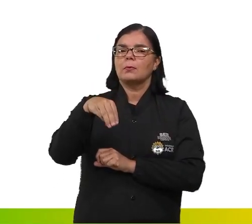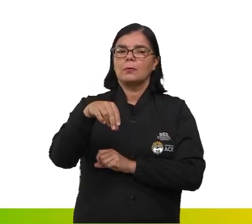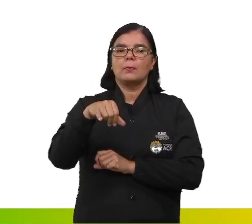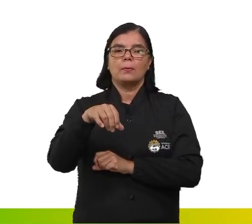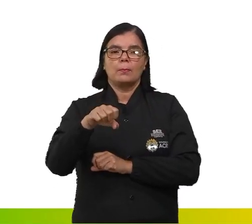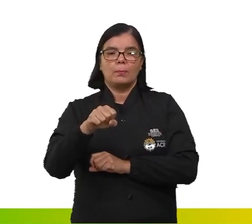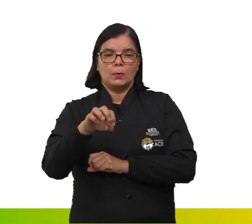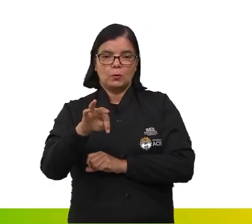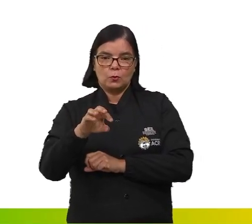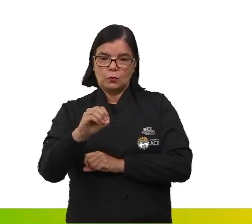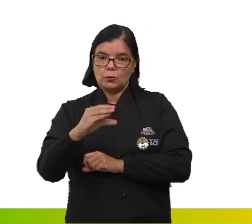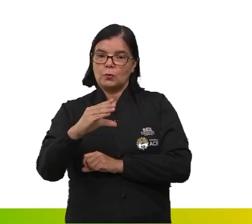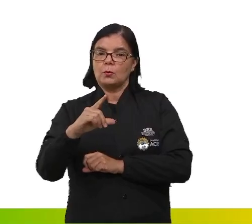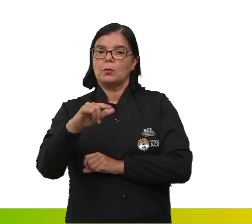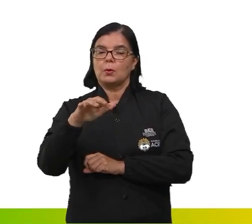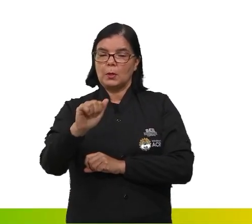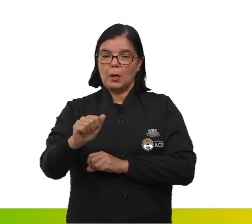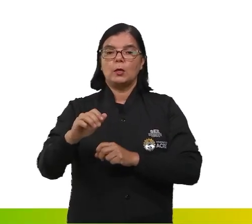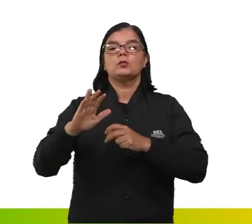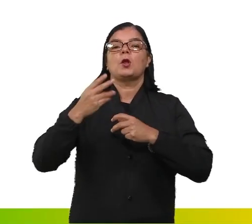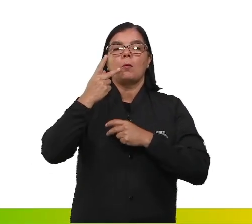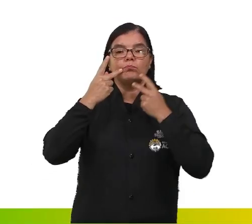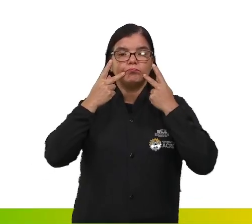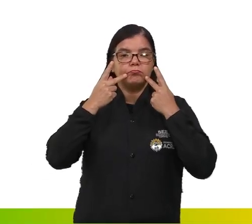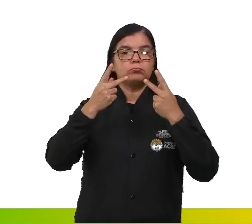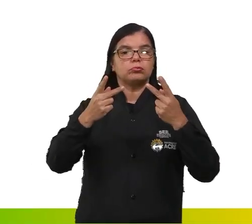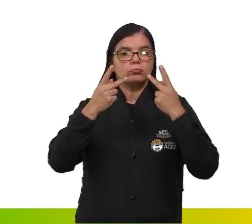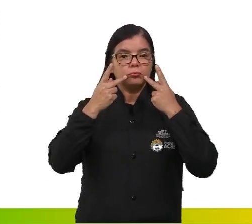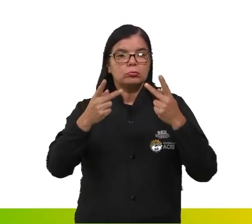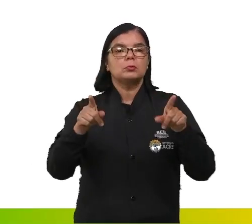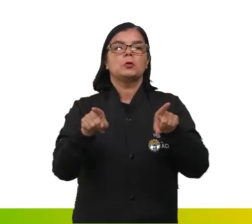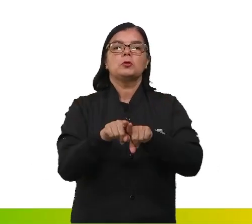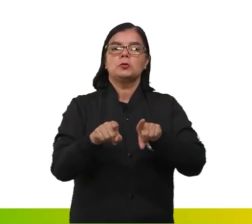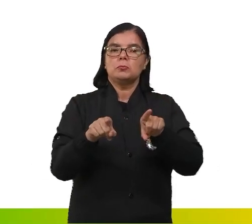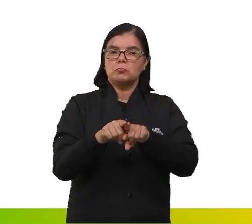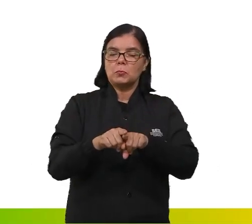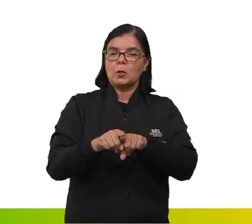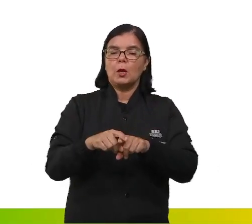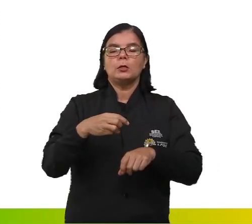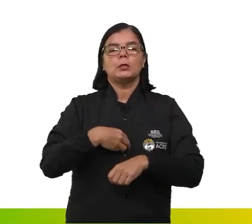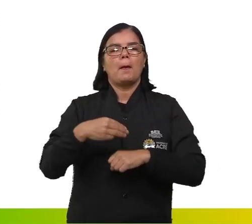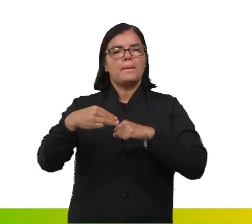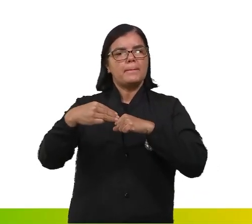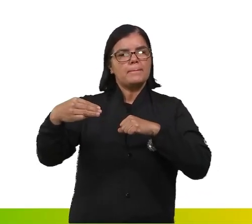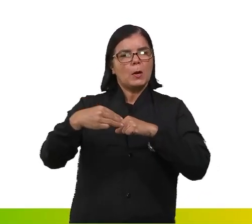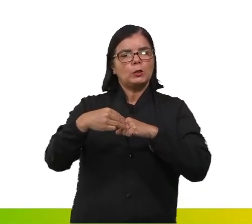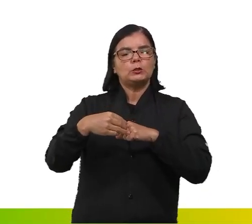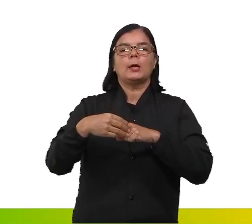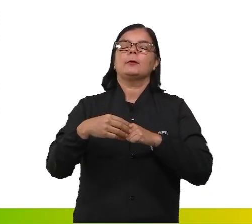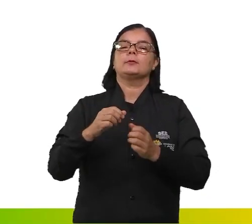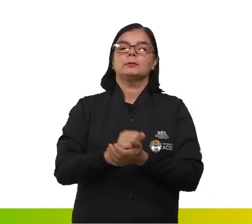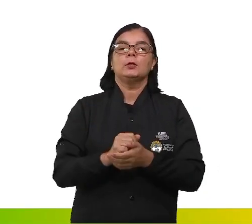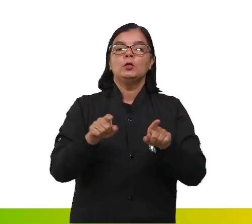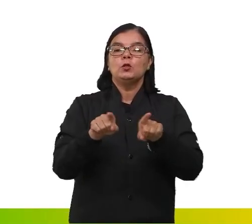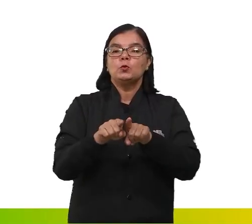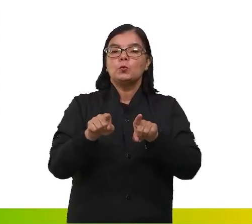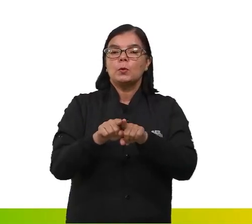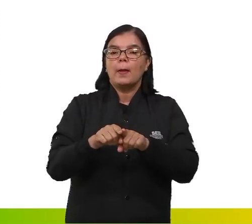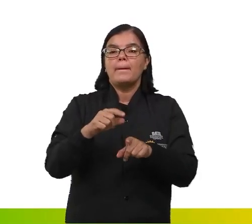uma filósofa profetisa que foi mestra do matemático